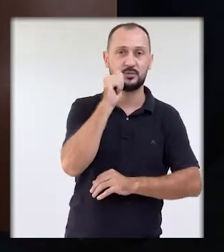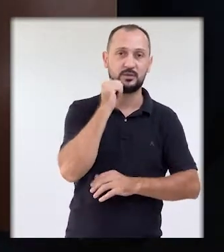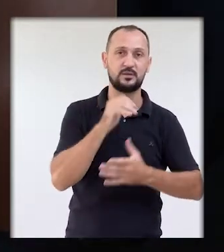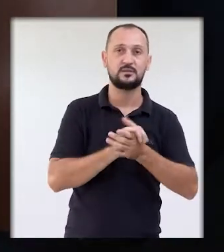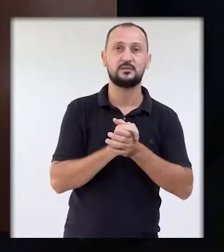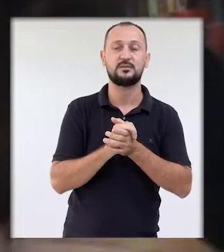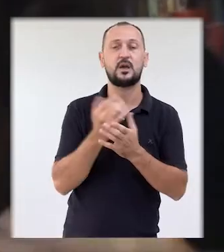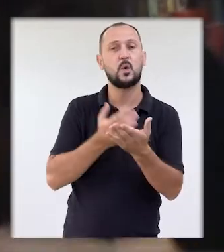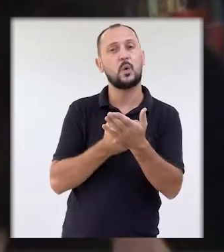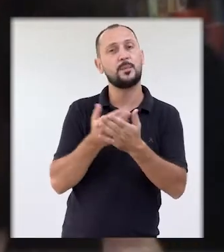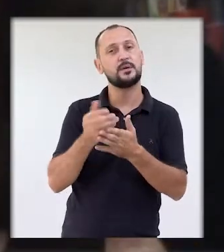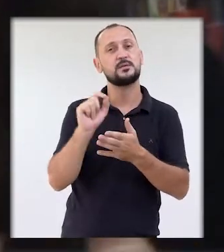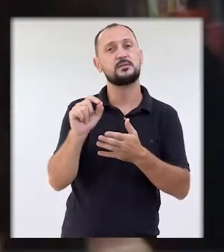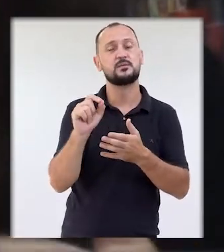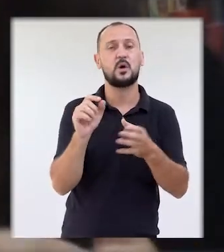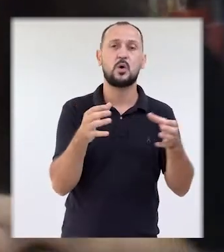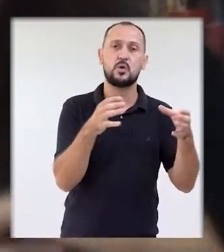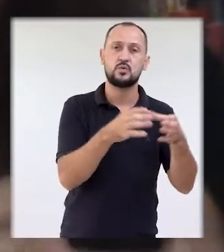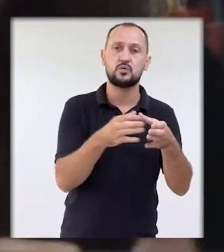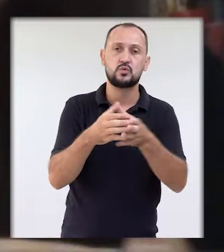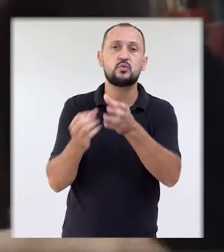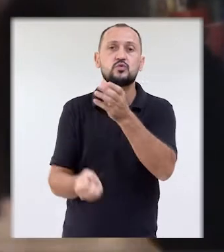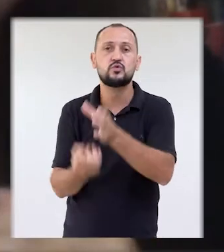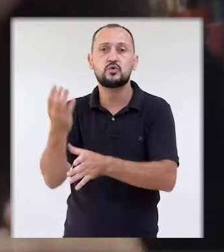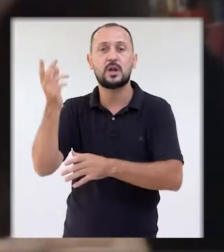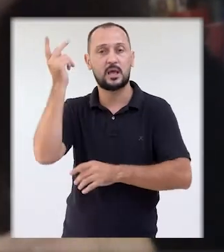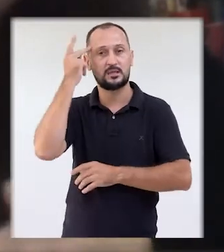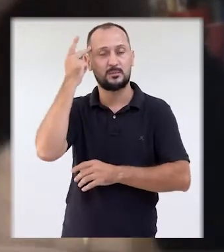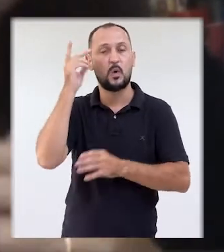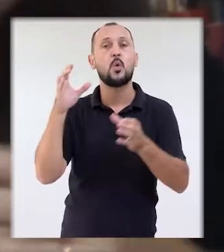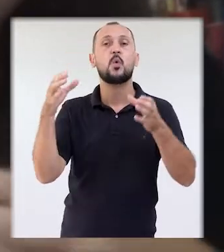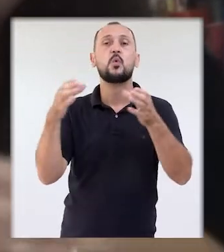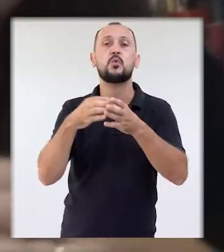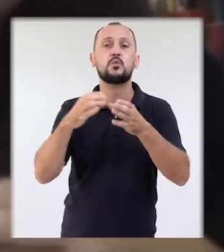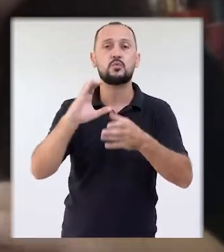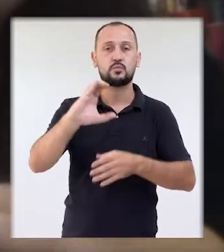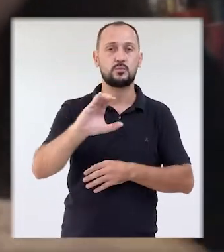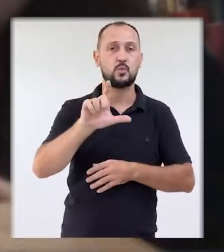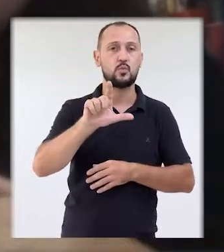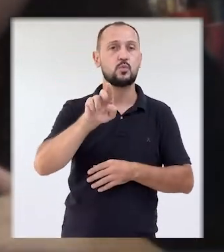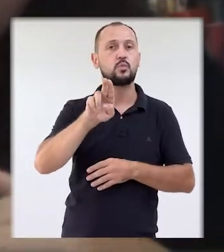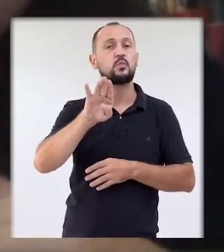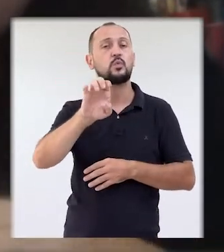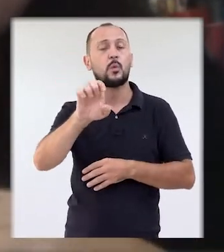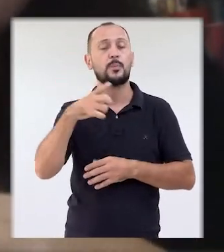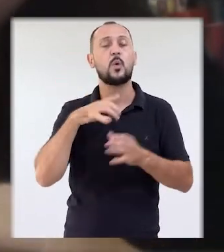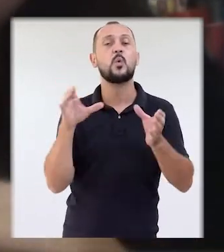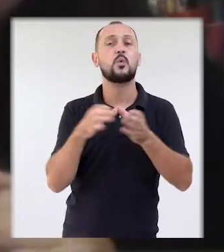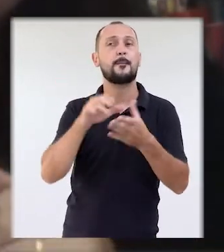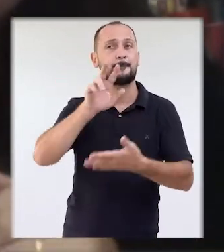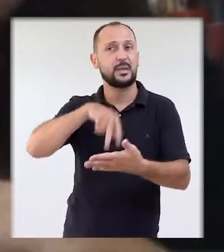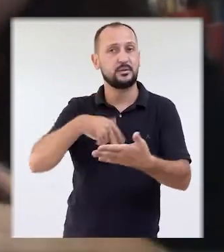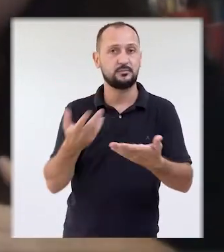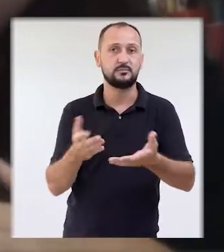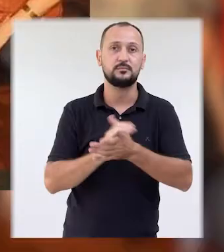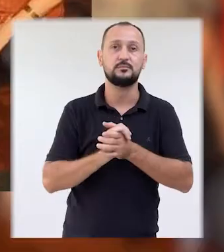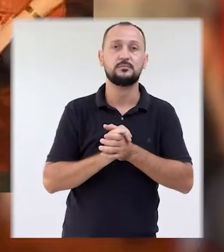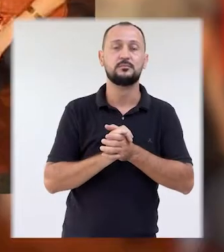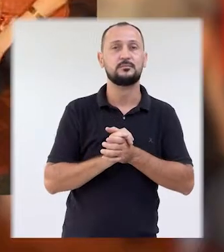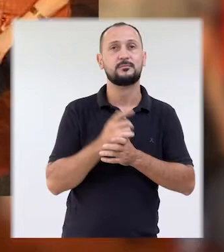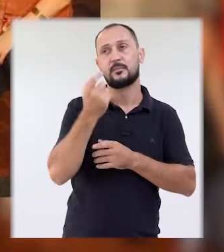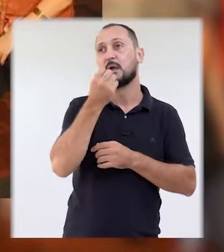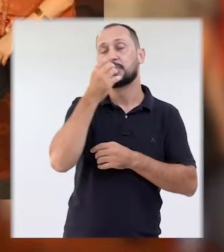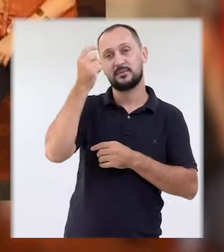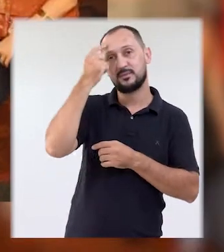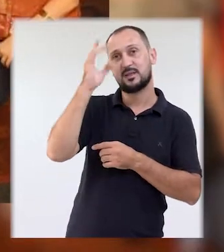né? Inspirado nisso, as meninas lá em São Paulo fizeram o primeiro clube do Leia Mulheres, né, que é um clube de leitura.